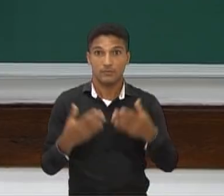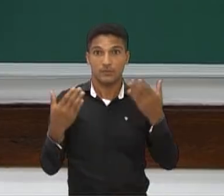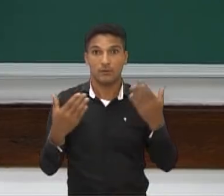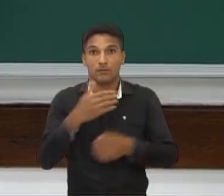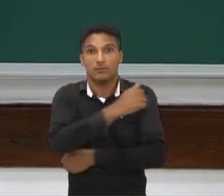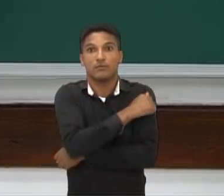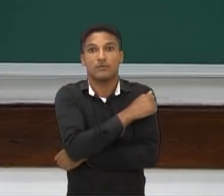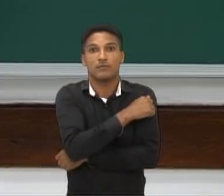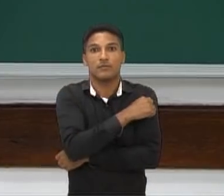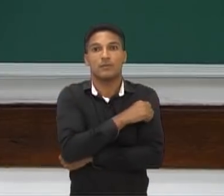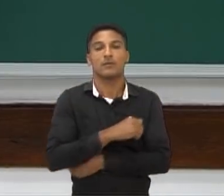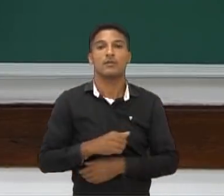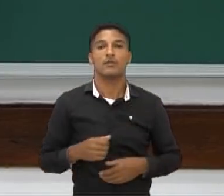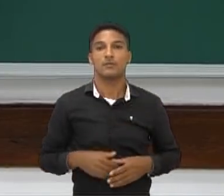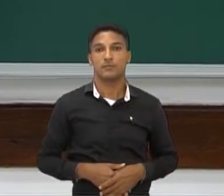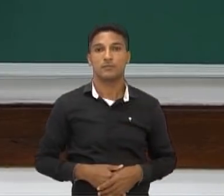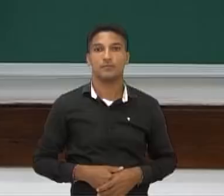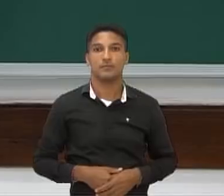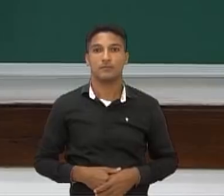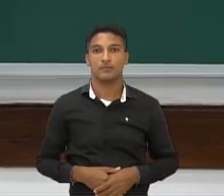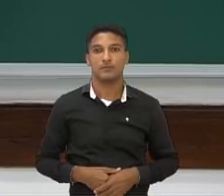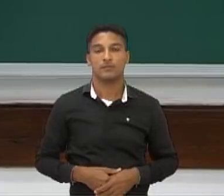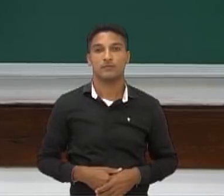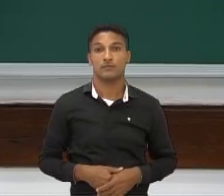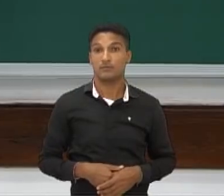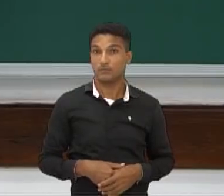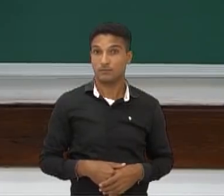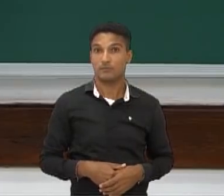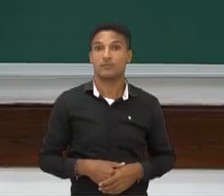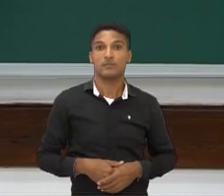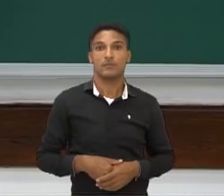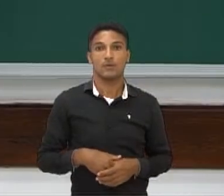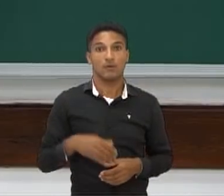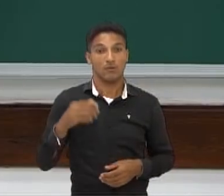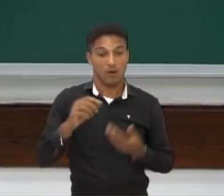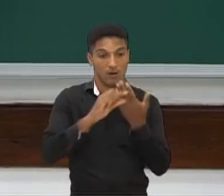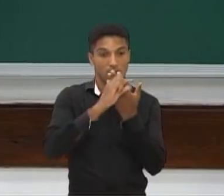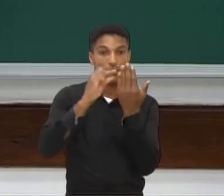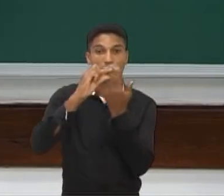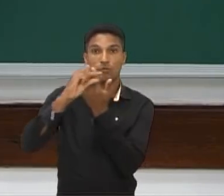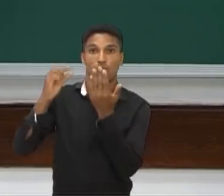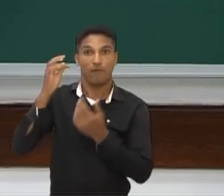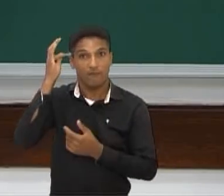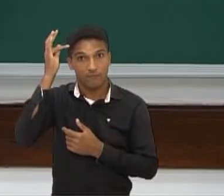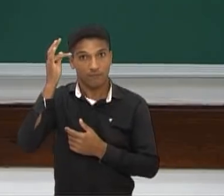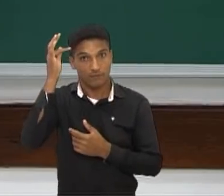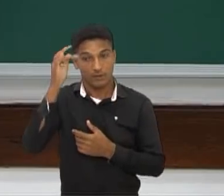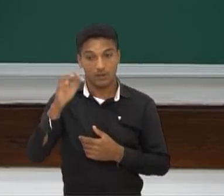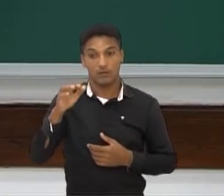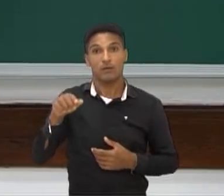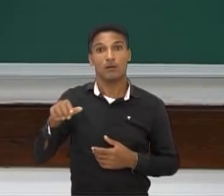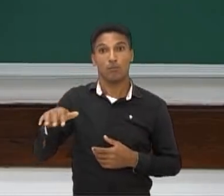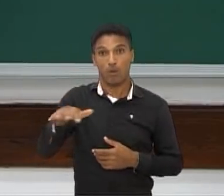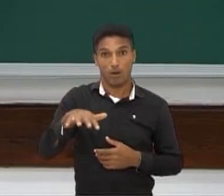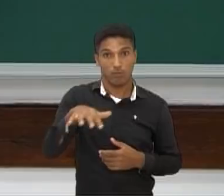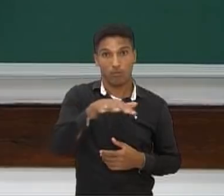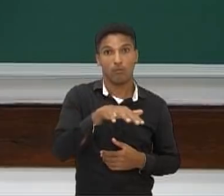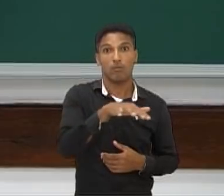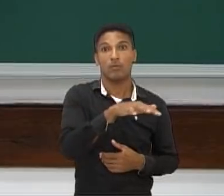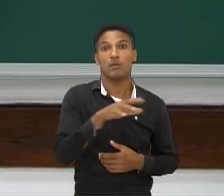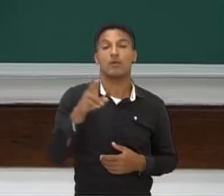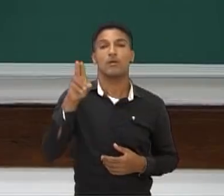Então, caro estudante, tenho certeza que você acertou, né? Lembre-se, os filósofos, eles usavam muito a